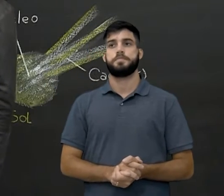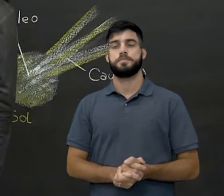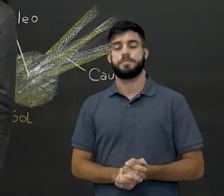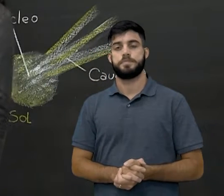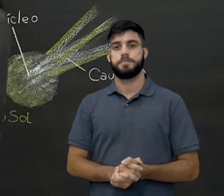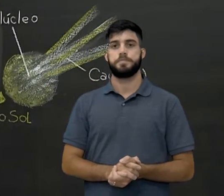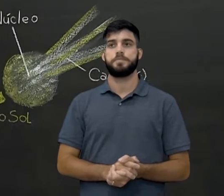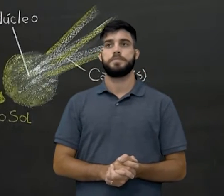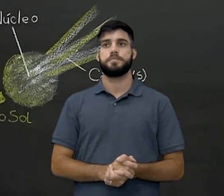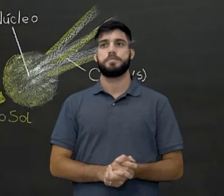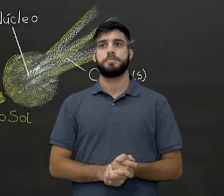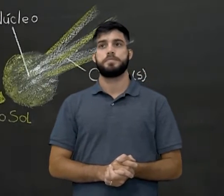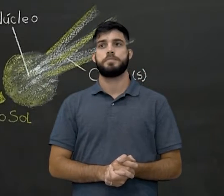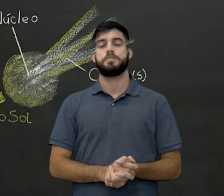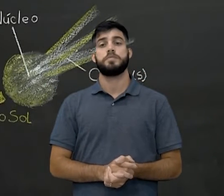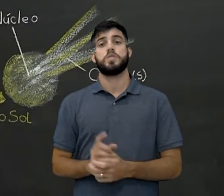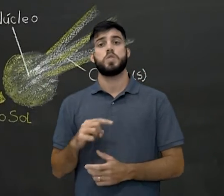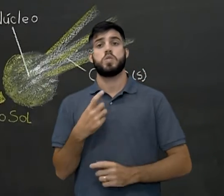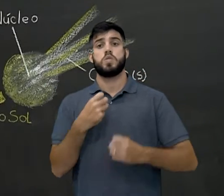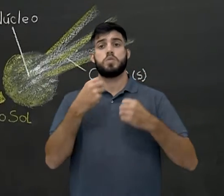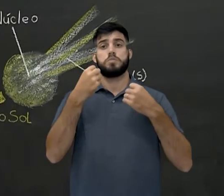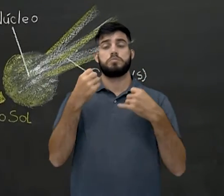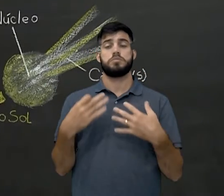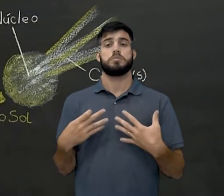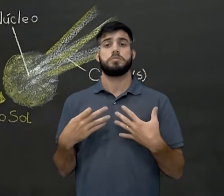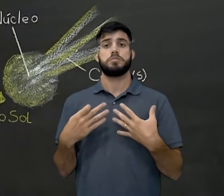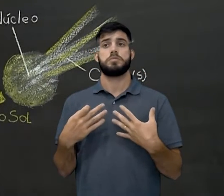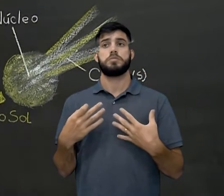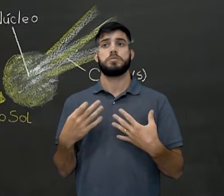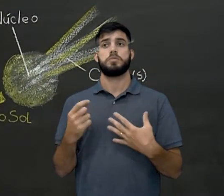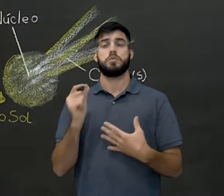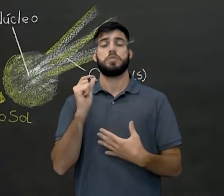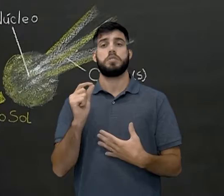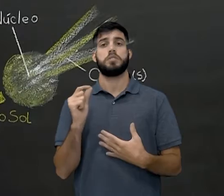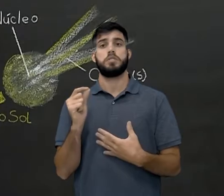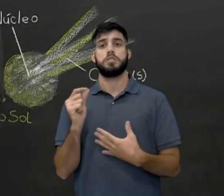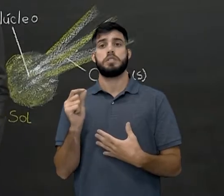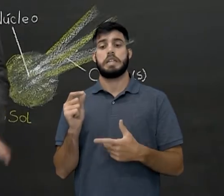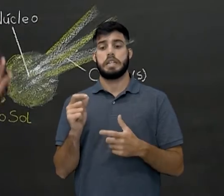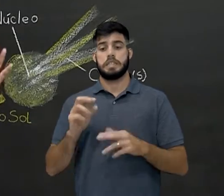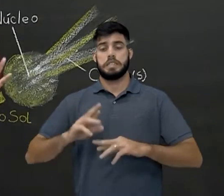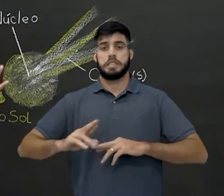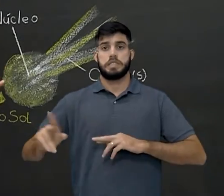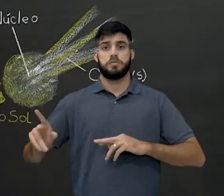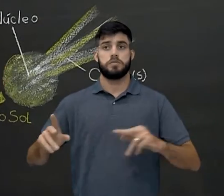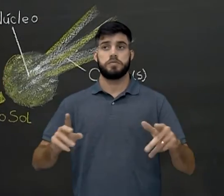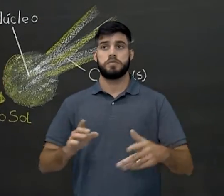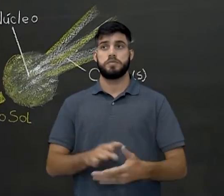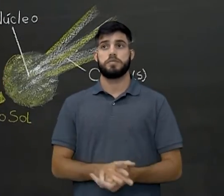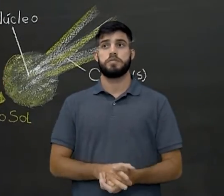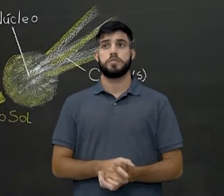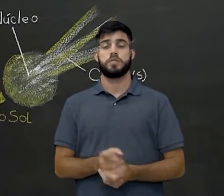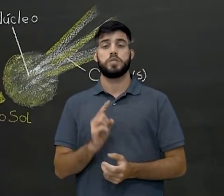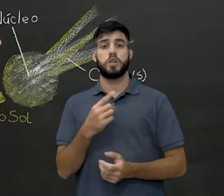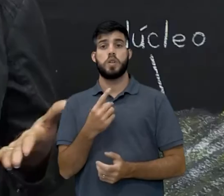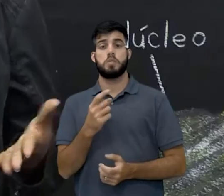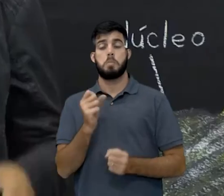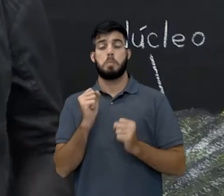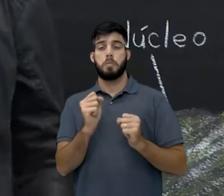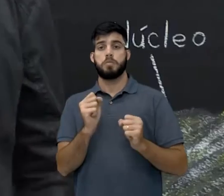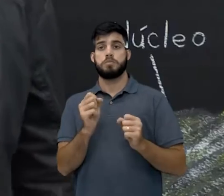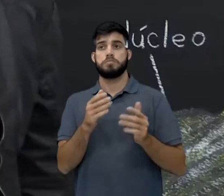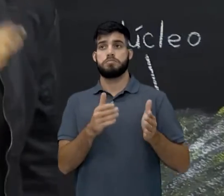Urano e Netuno. Quando a gente fala aqui das grandes diferenças entre eles, nós podemos dividir os planetas do